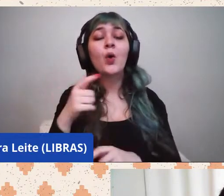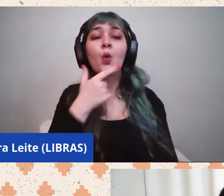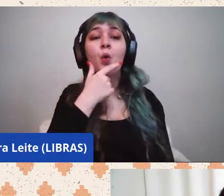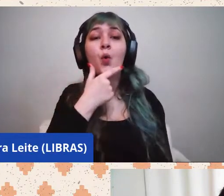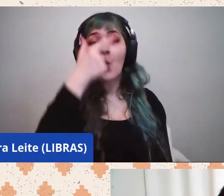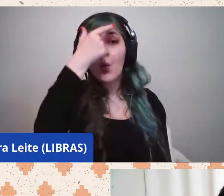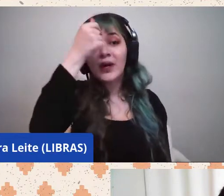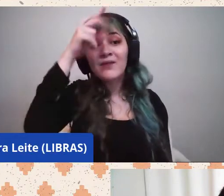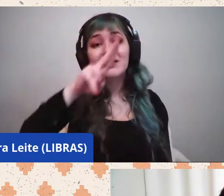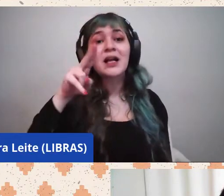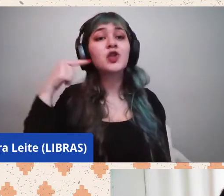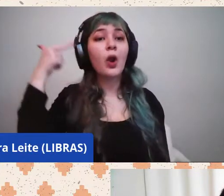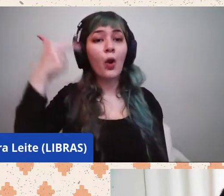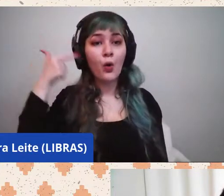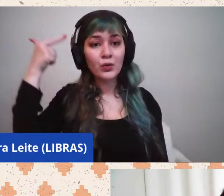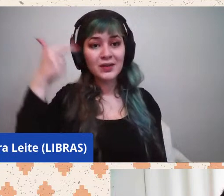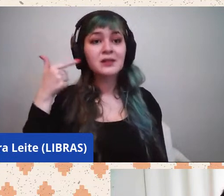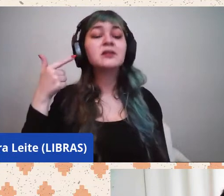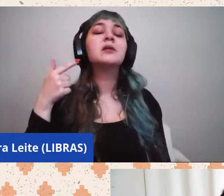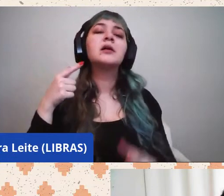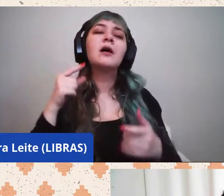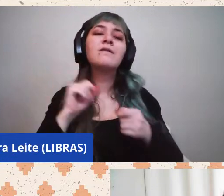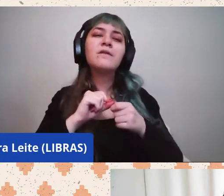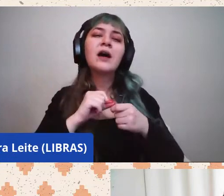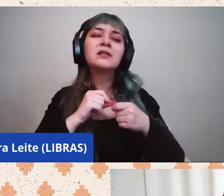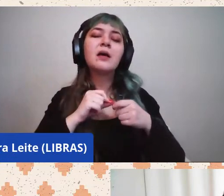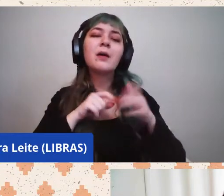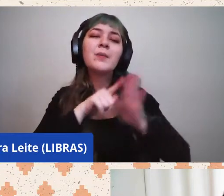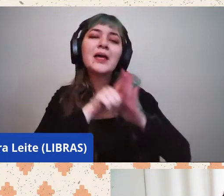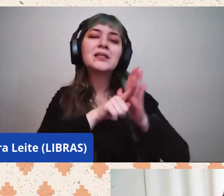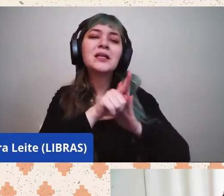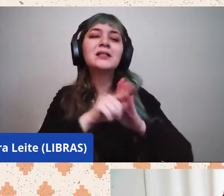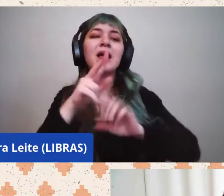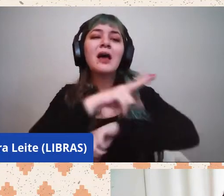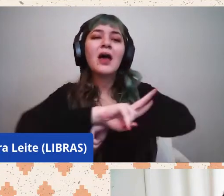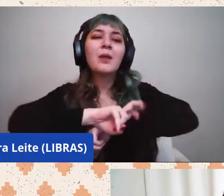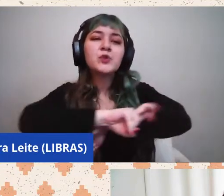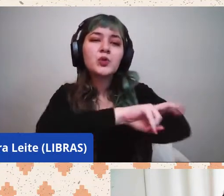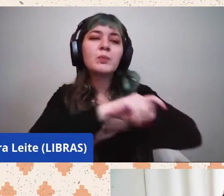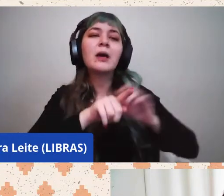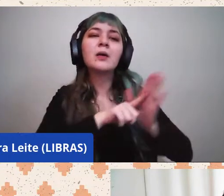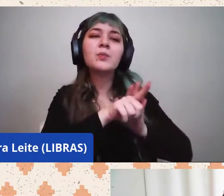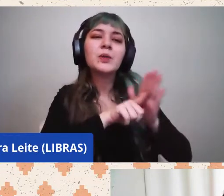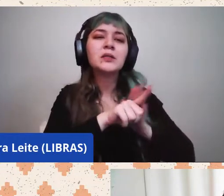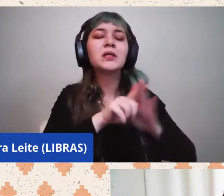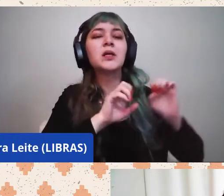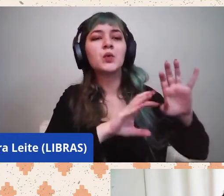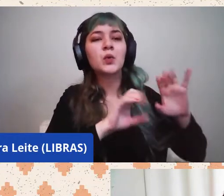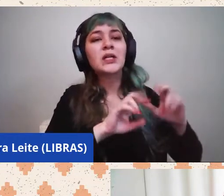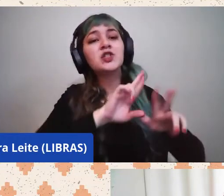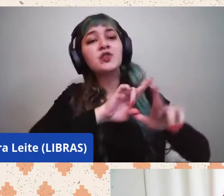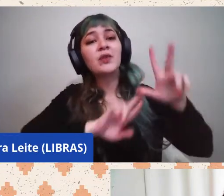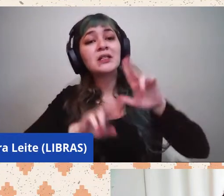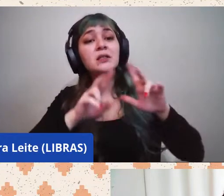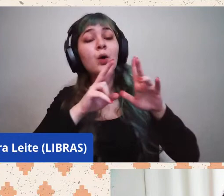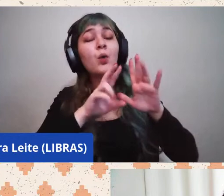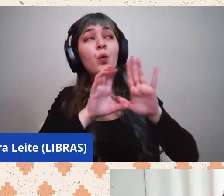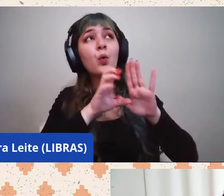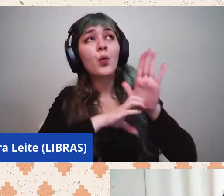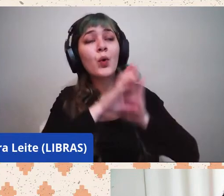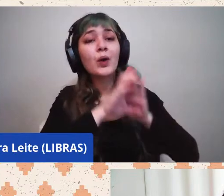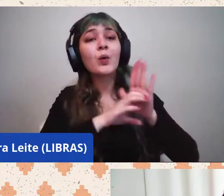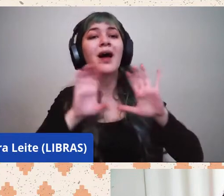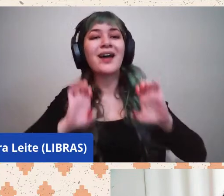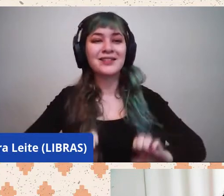e desenvolve pesquisas sobre epistemologias das políticas educacionais, diferenciação curricular e ética em pesquisa. Então, professor